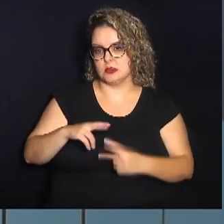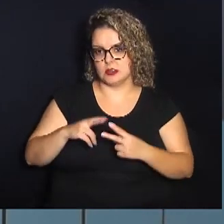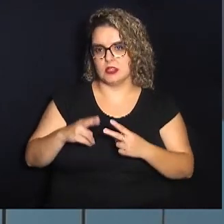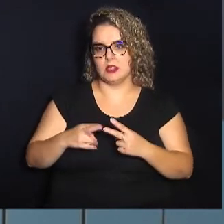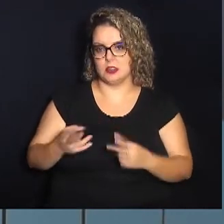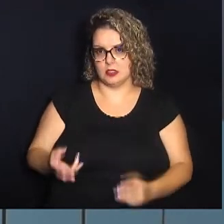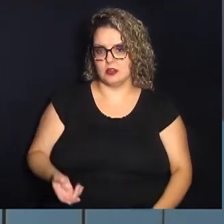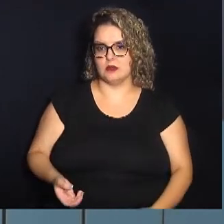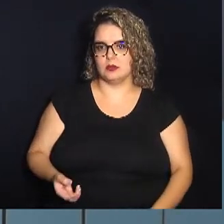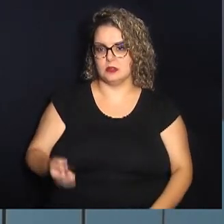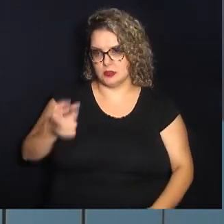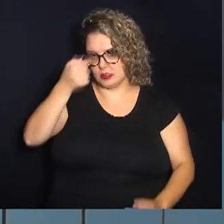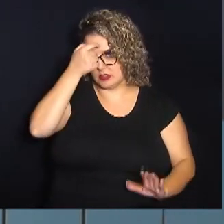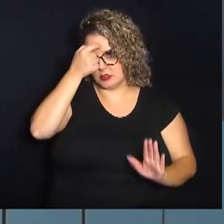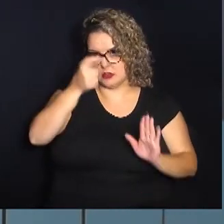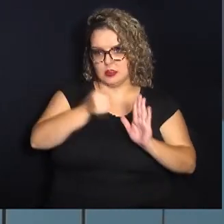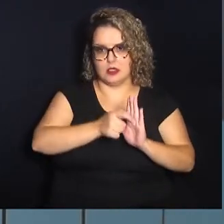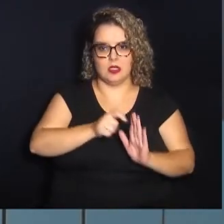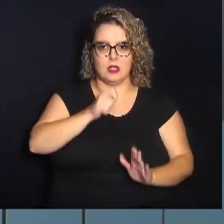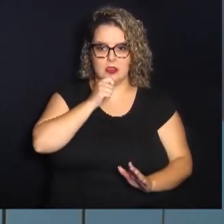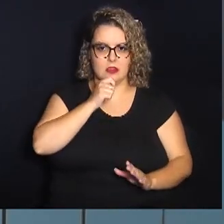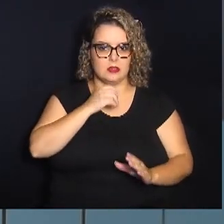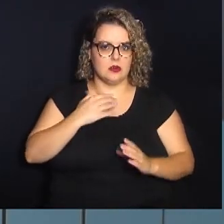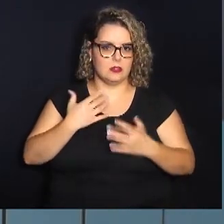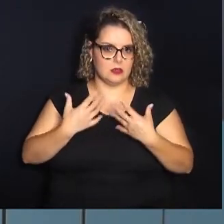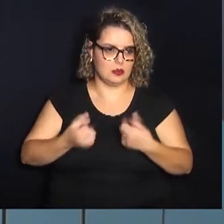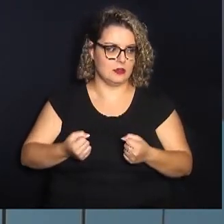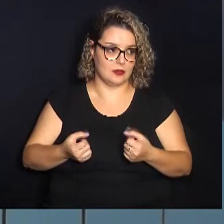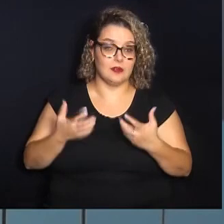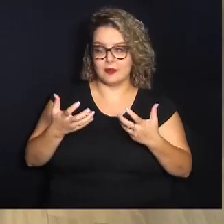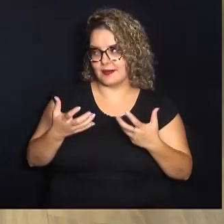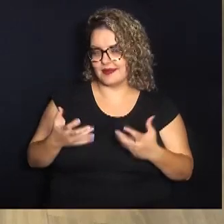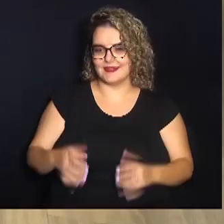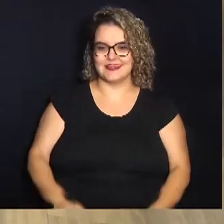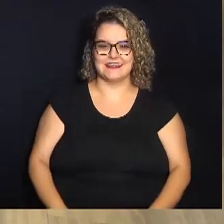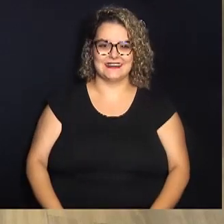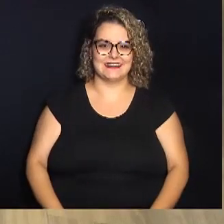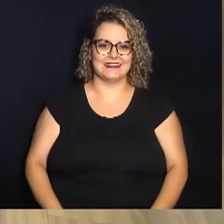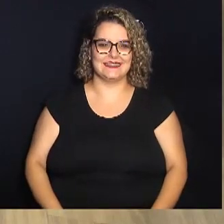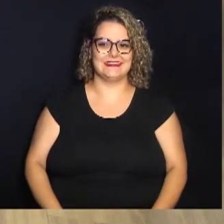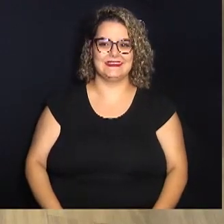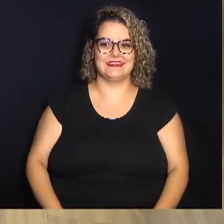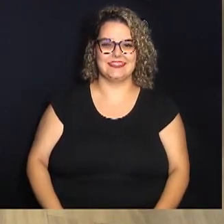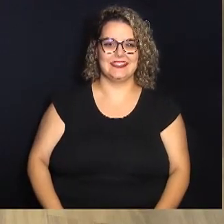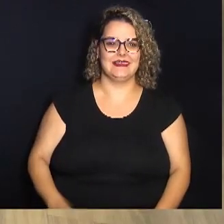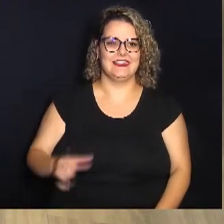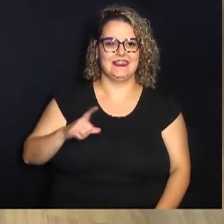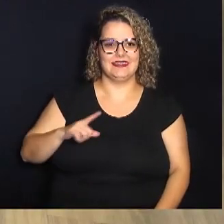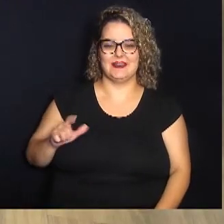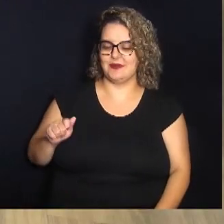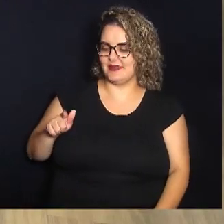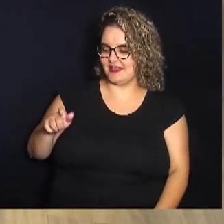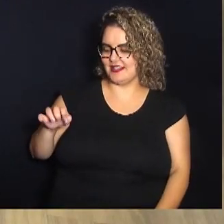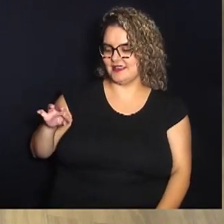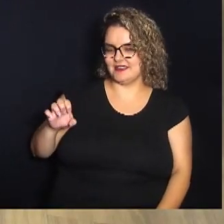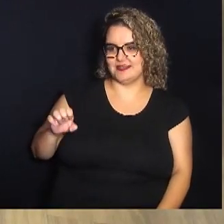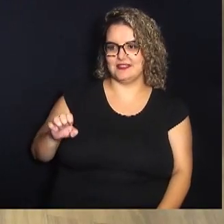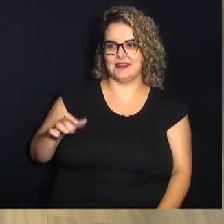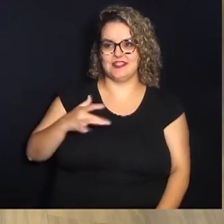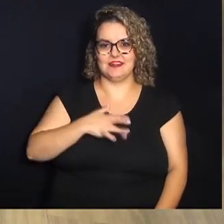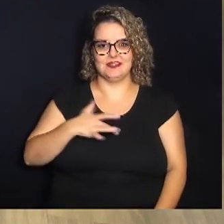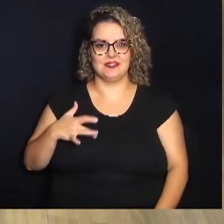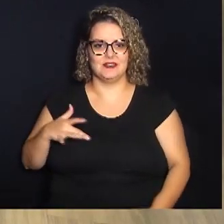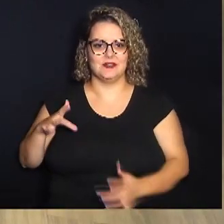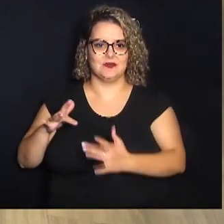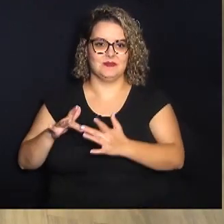inteligência artificial. Eu ainda não recebi, eu quero receber, tá? Fausto, quero ouvi-lo também. De um lado tem os agentes de saúde, então, esse contato que vai